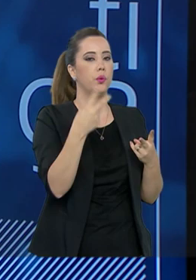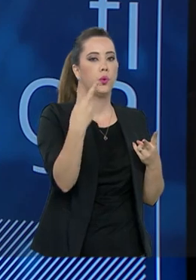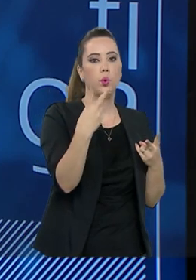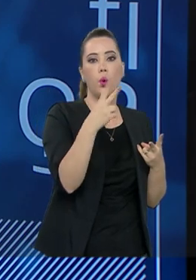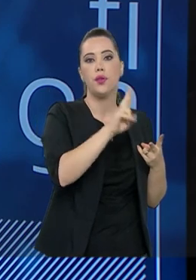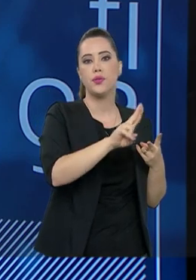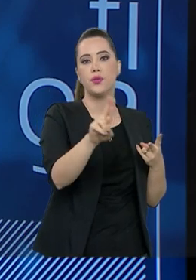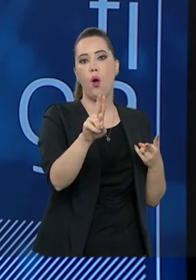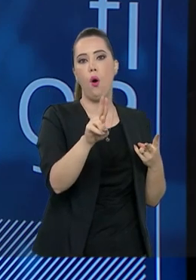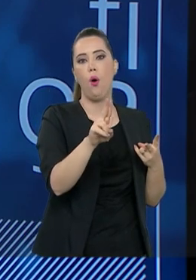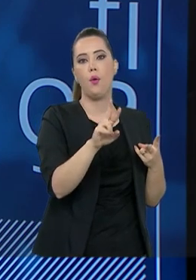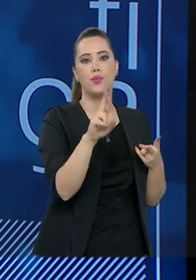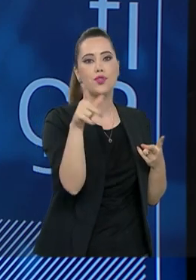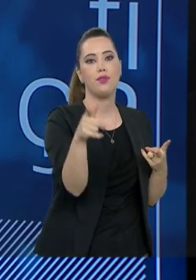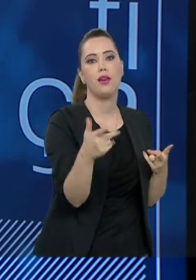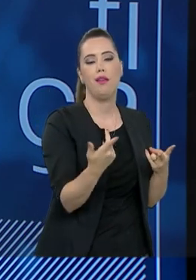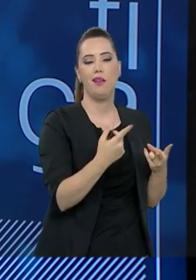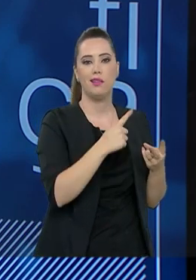polícia